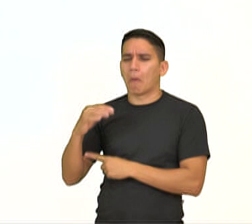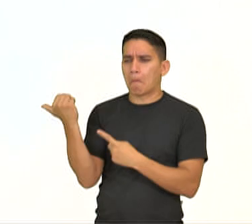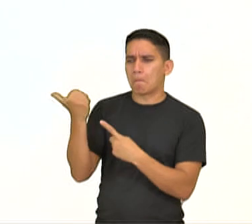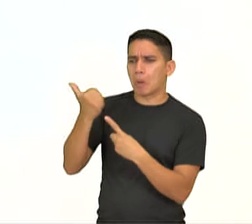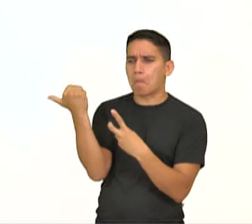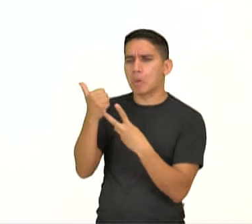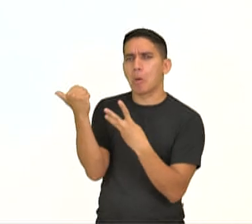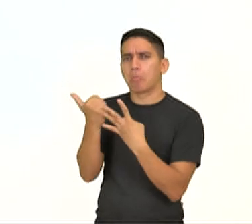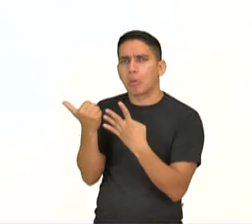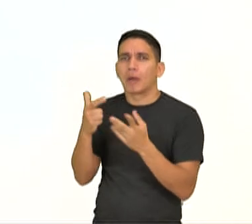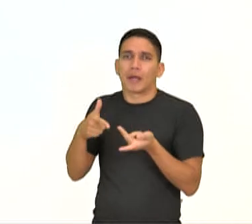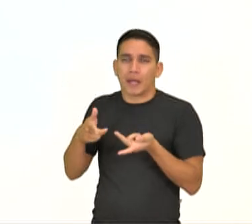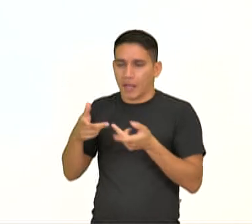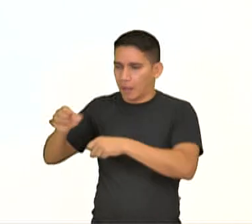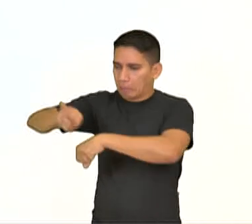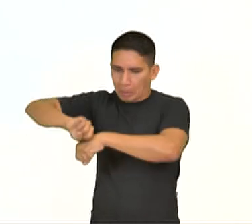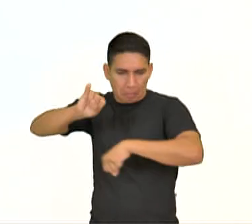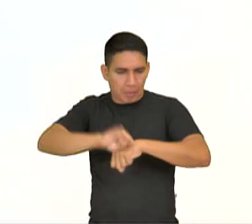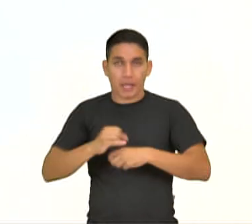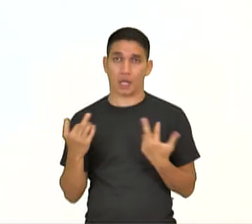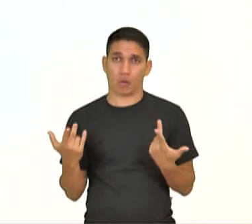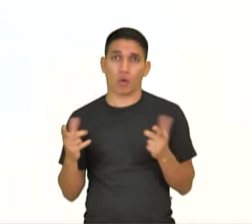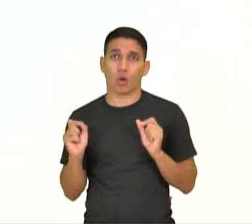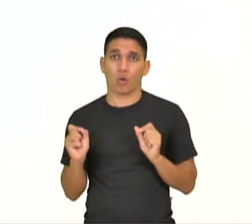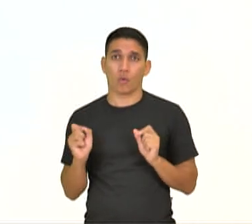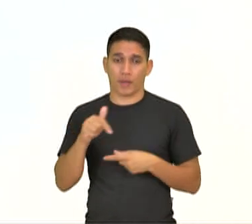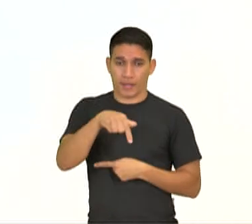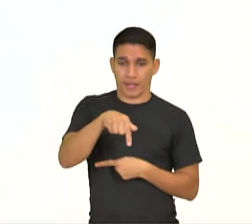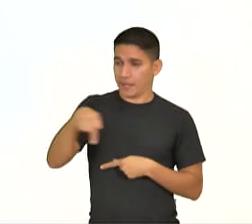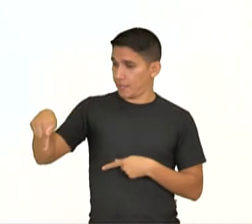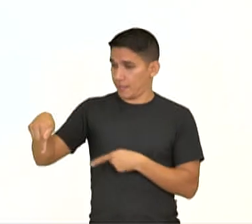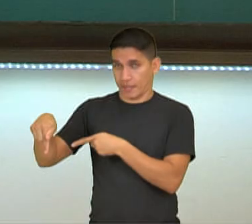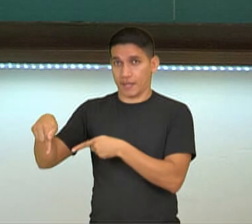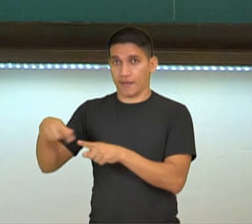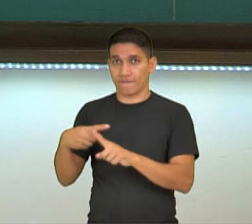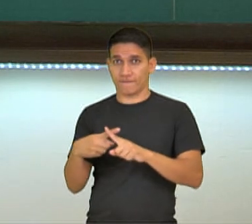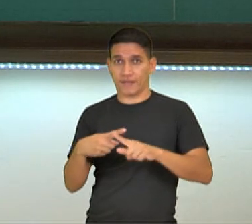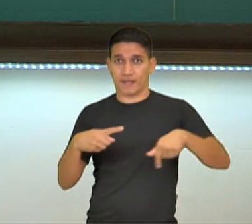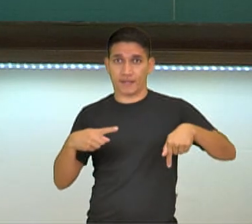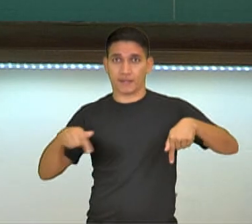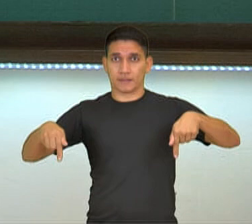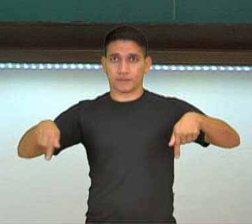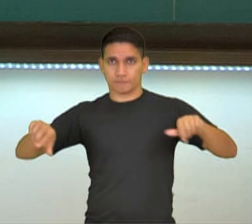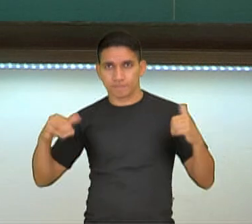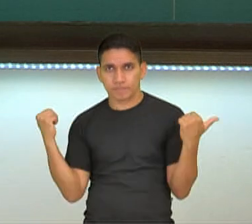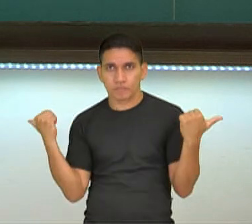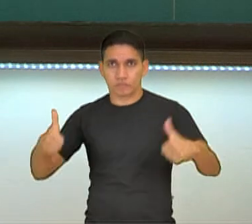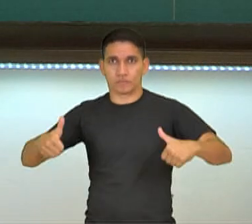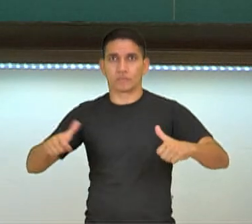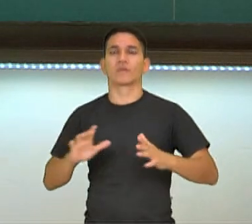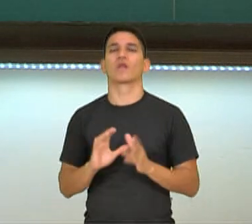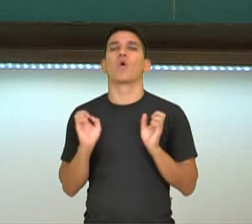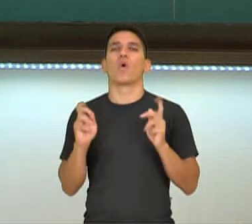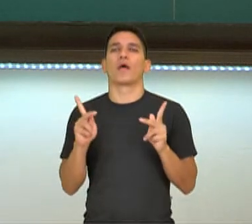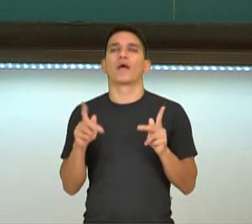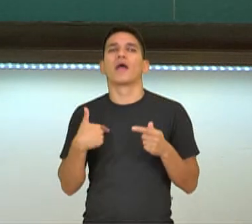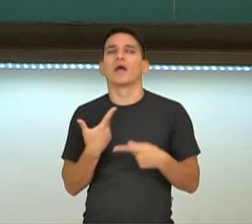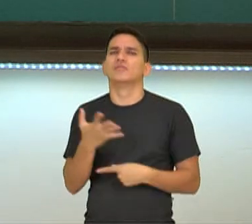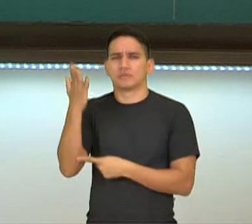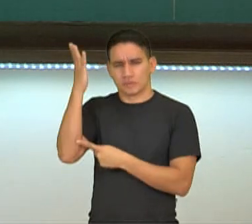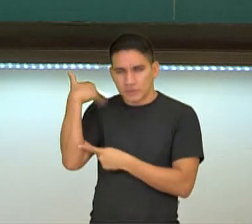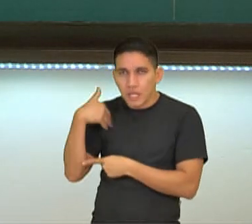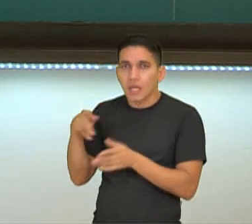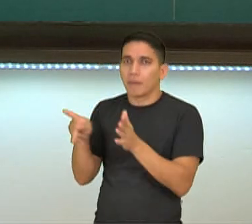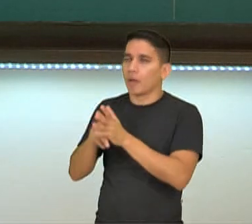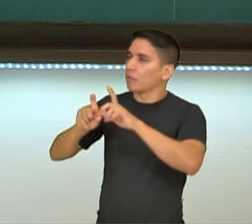são iguais, né? Então Q vezes Q, tudo bem? E coloco os valores que eu conheço aqui na expressão,